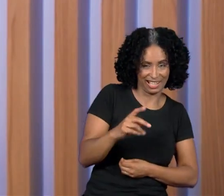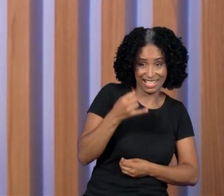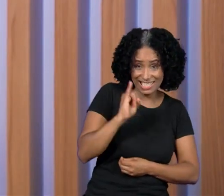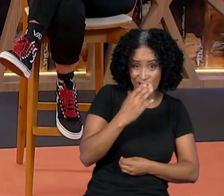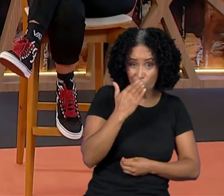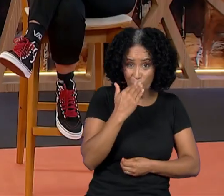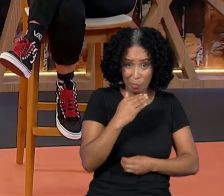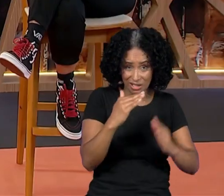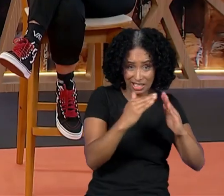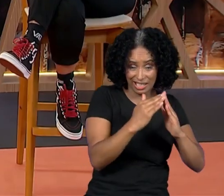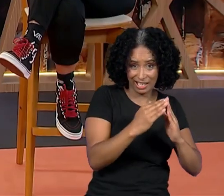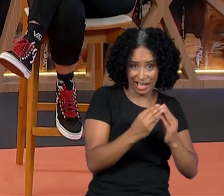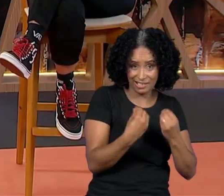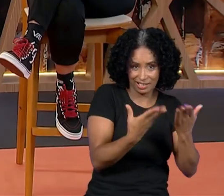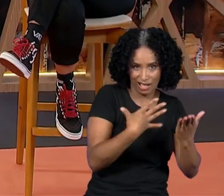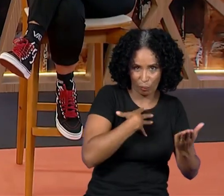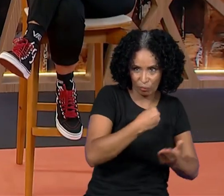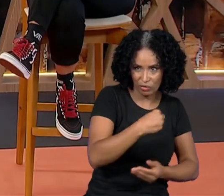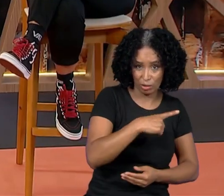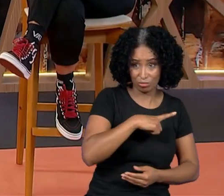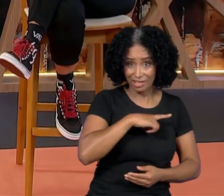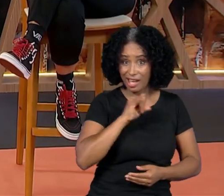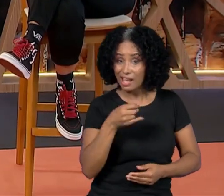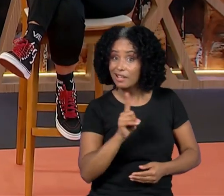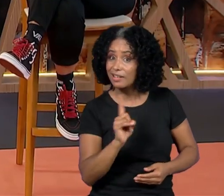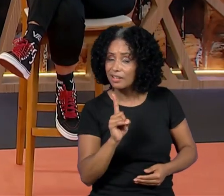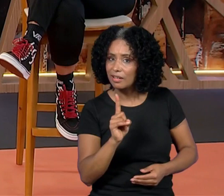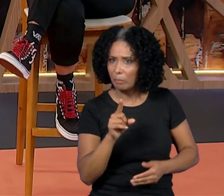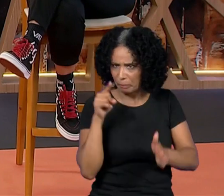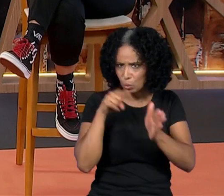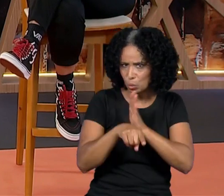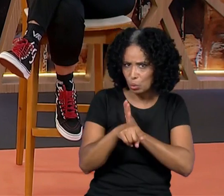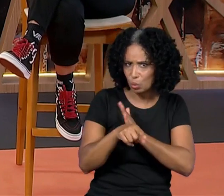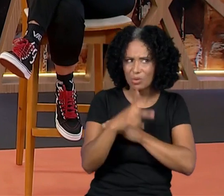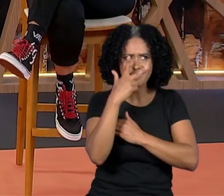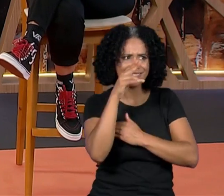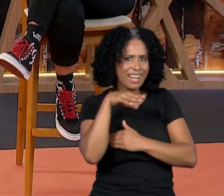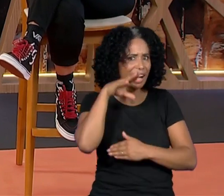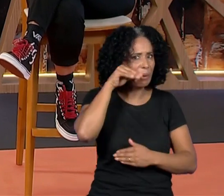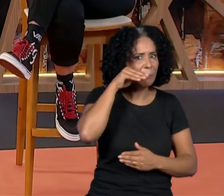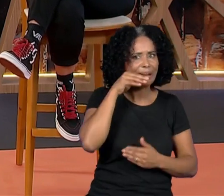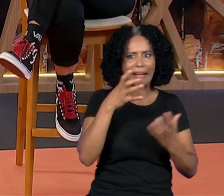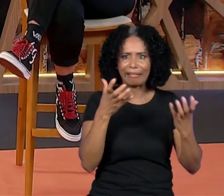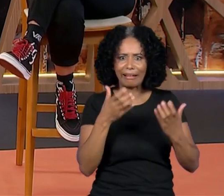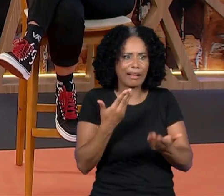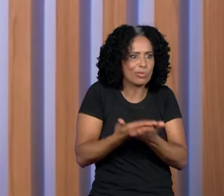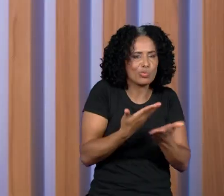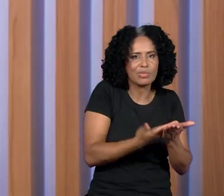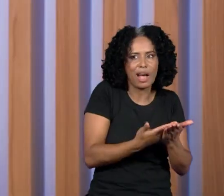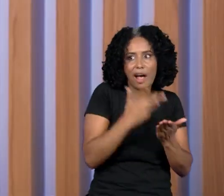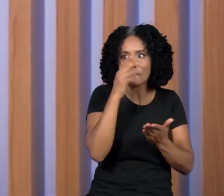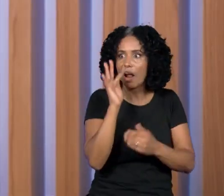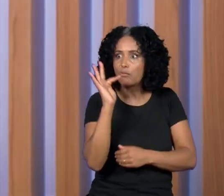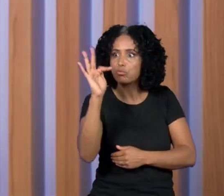casa? Então, vamos humanizar essa pessoa. Será que ela quer estudar? Será que ela quer ser professora? Será que ela quer ser... O que essa mulher quer ser? Então,